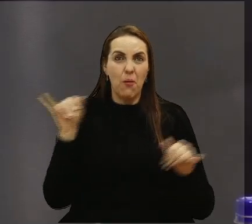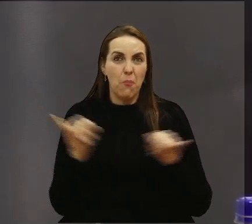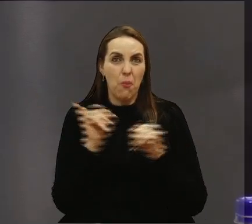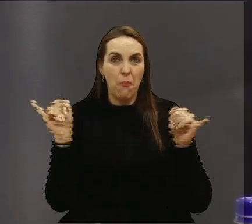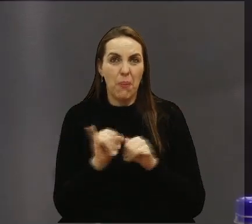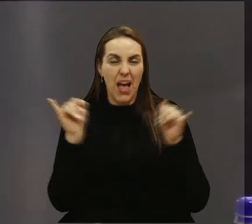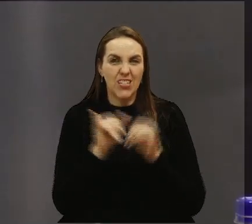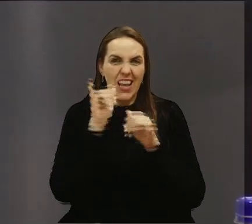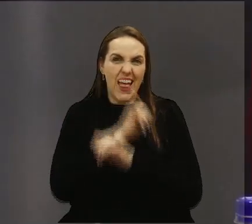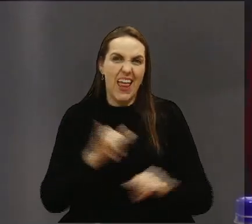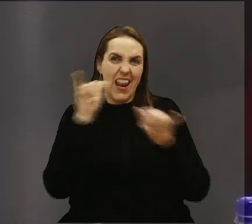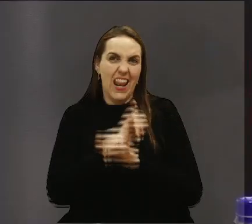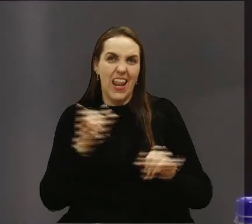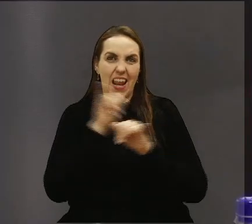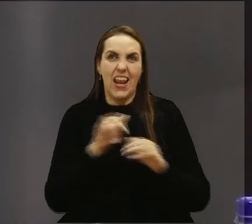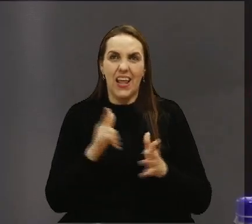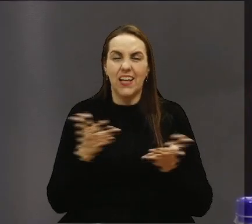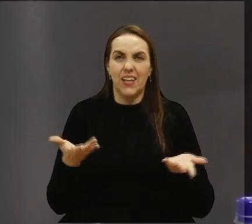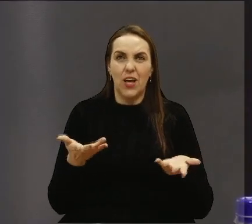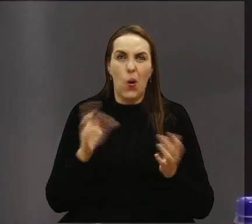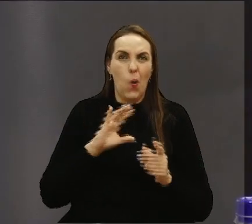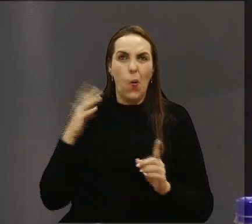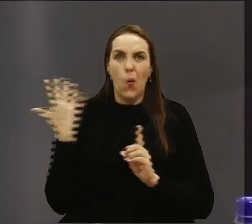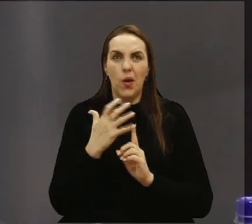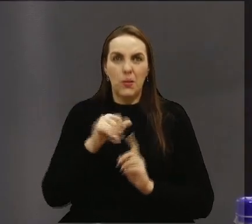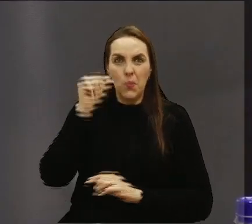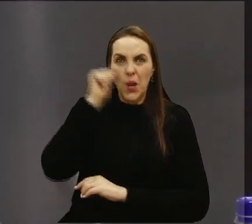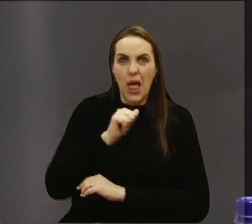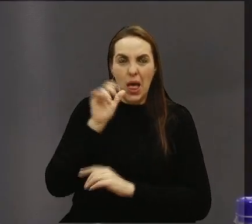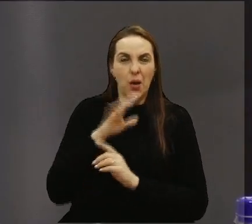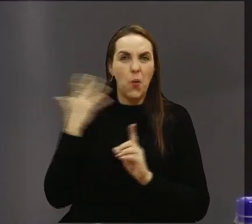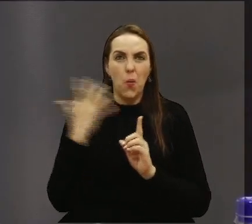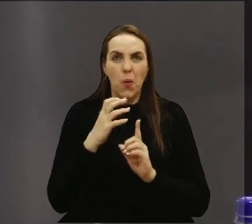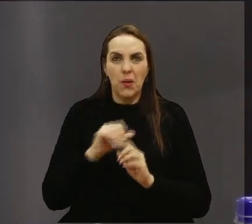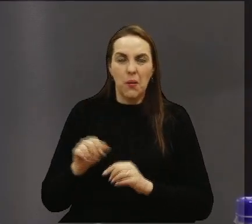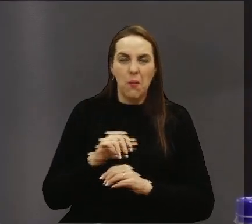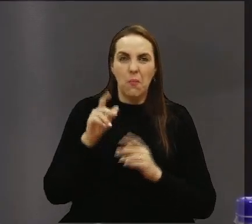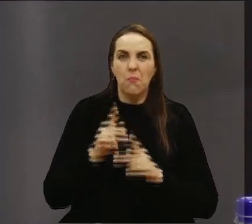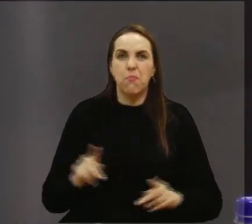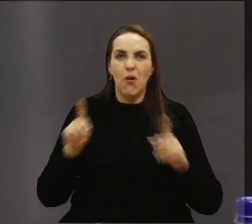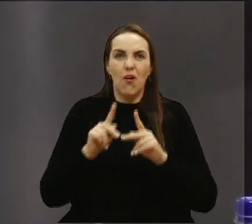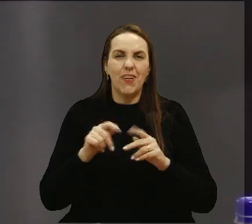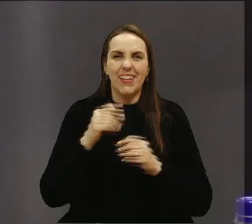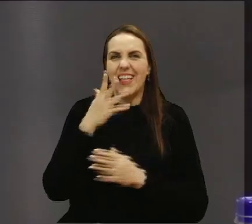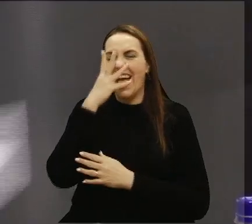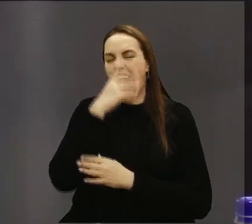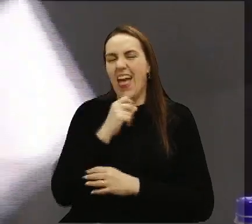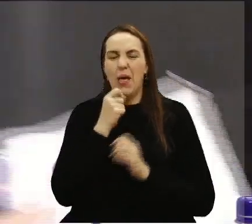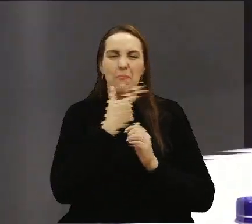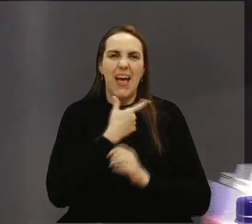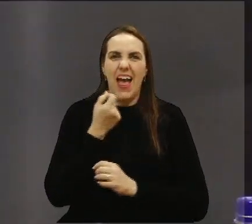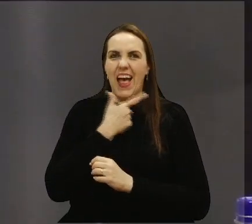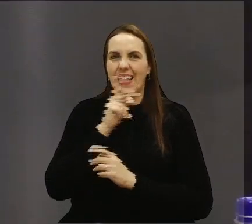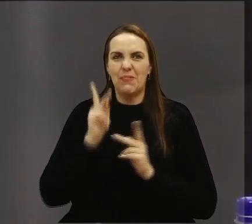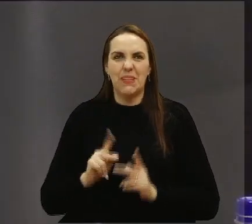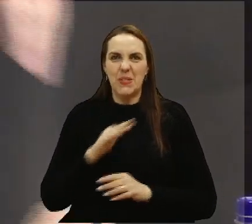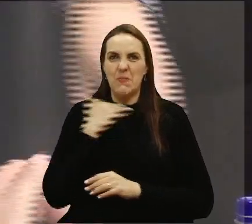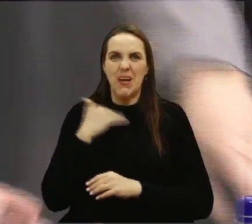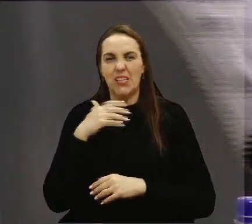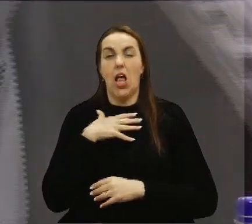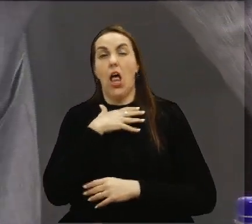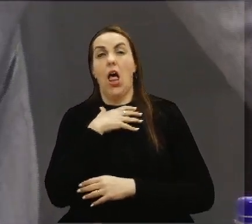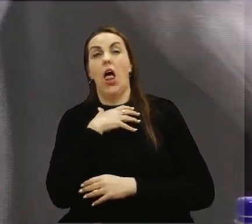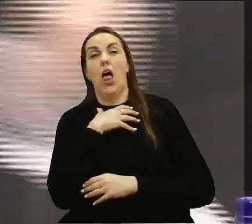os veículos de comunicação, contra as mulheres, contra o povo, imitava as pessoas que estavam morrendo. Esse era o